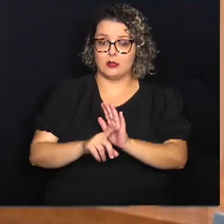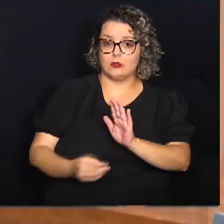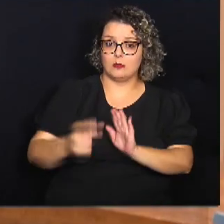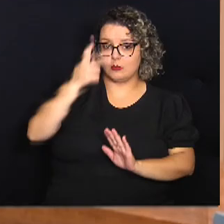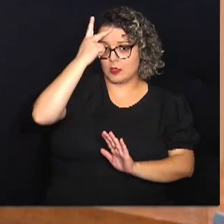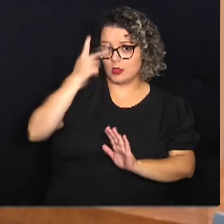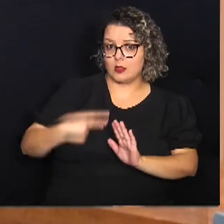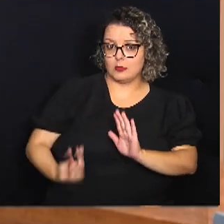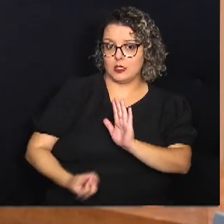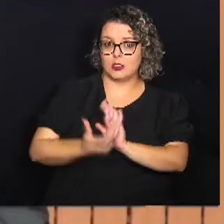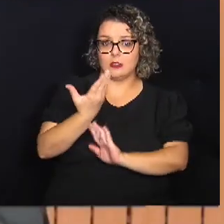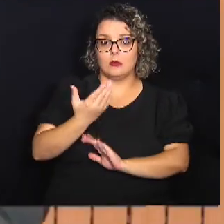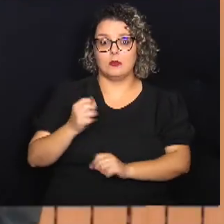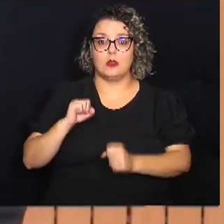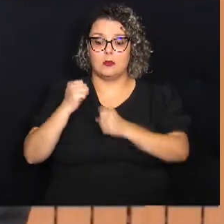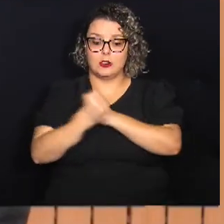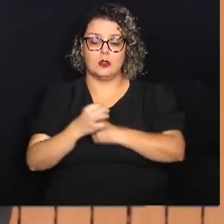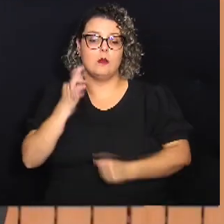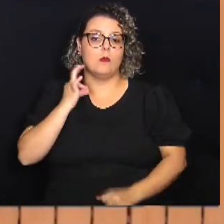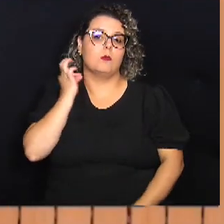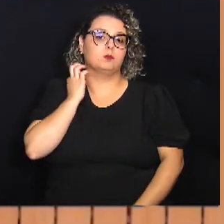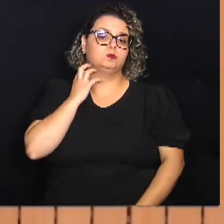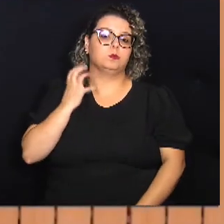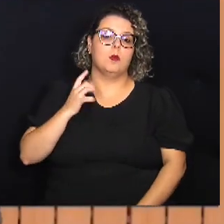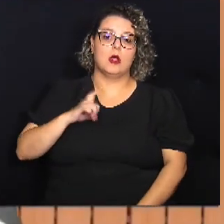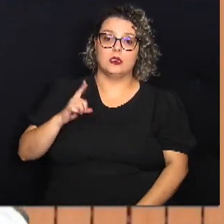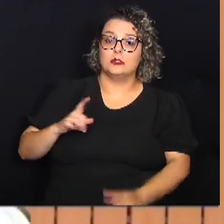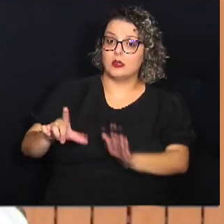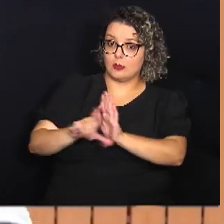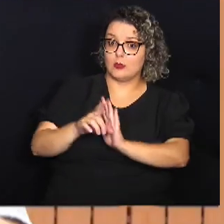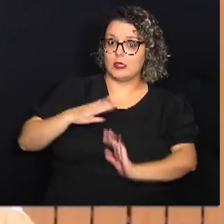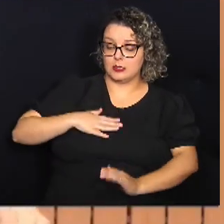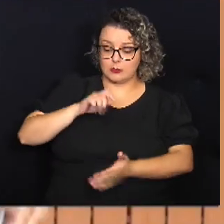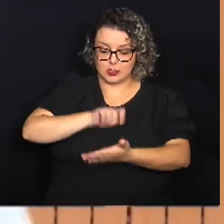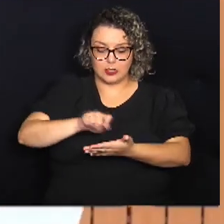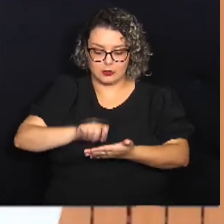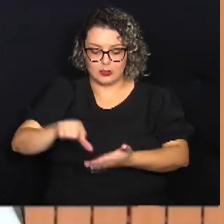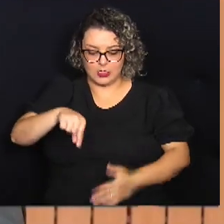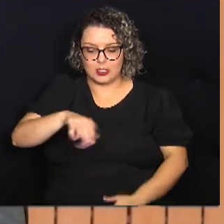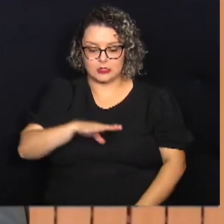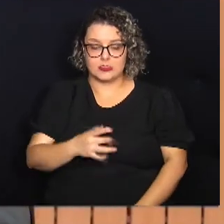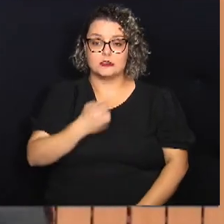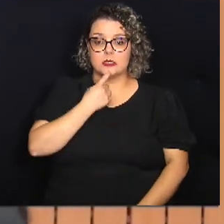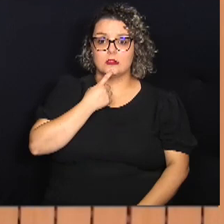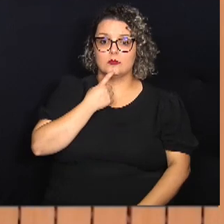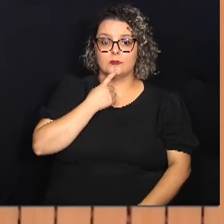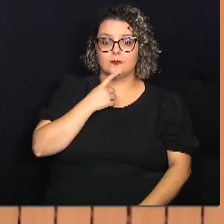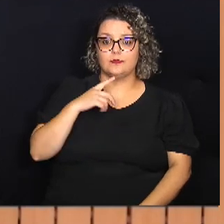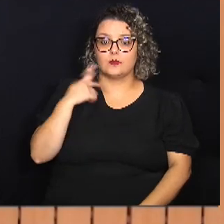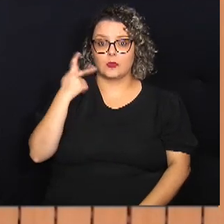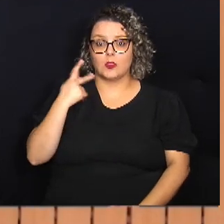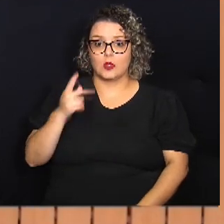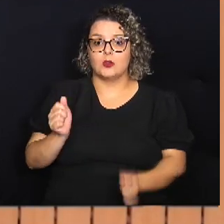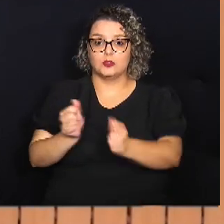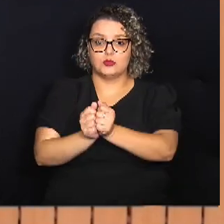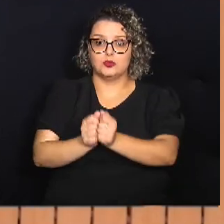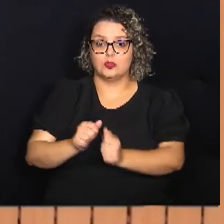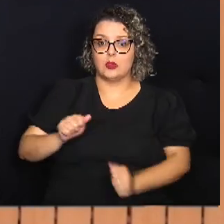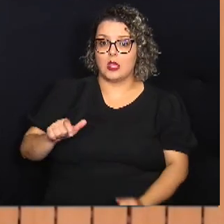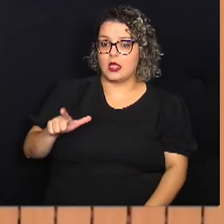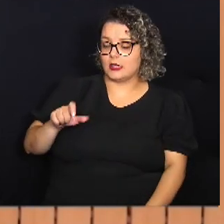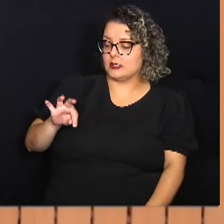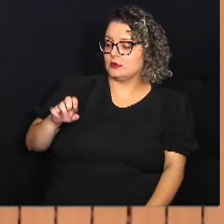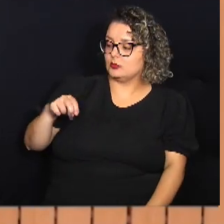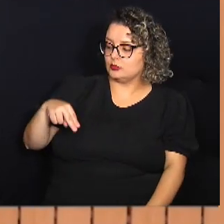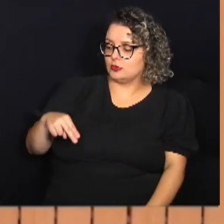proteger as abelhas nativas. Tem uma lei aqui em Campinas, que é de minha autoria, com então o vereador Ailton da Farmácia, que visa